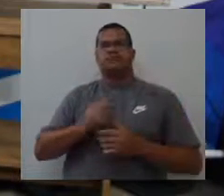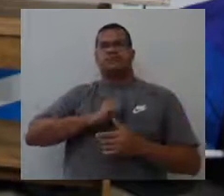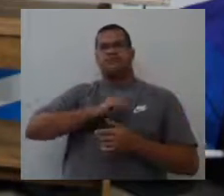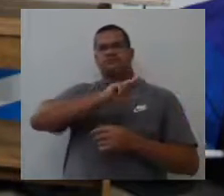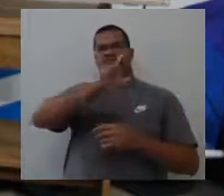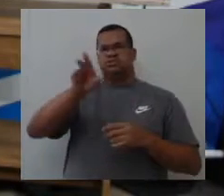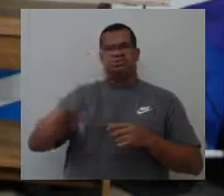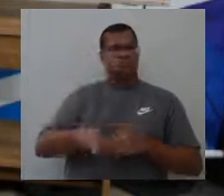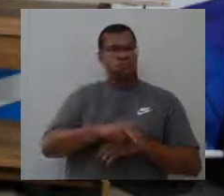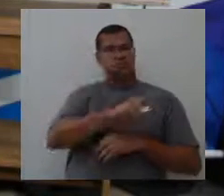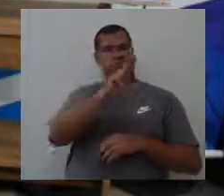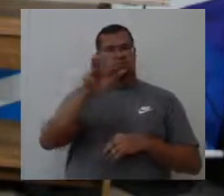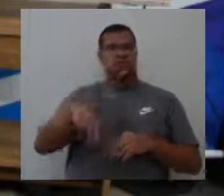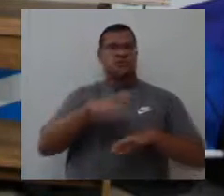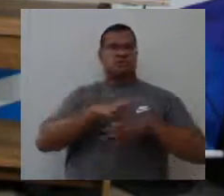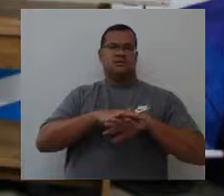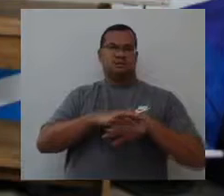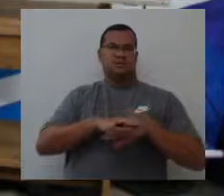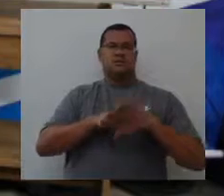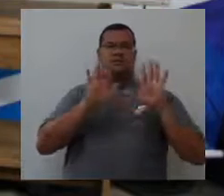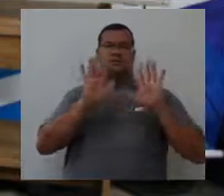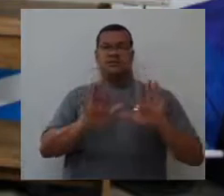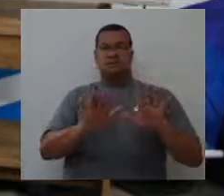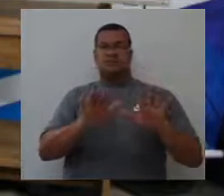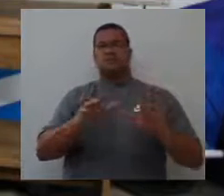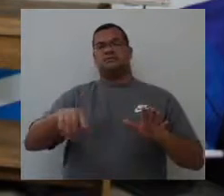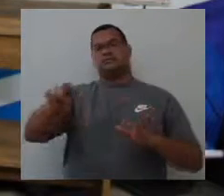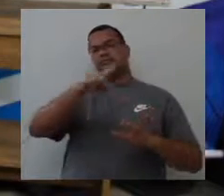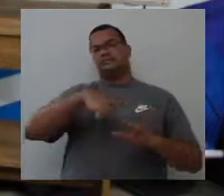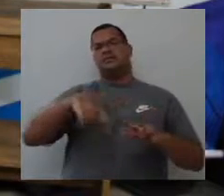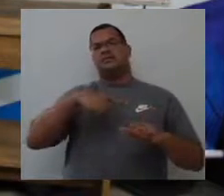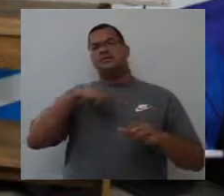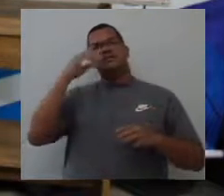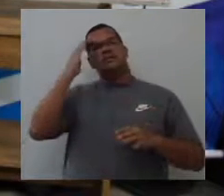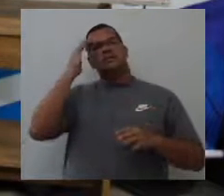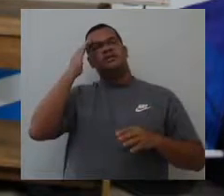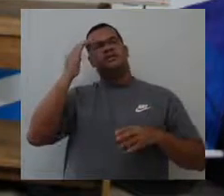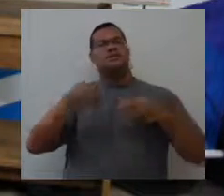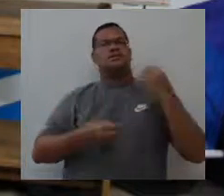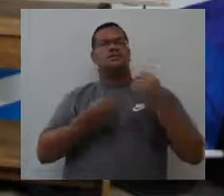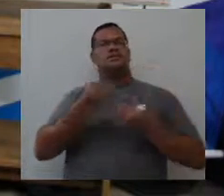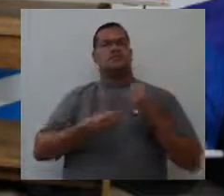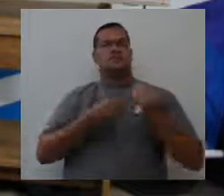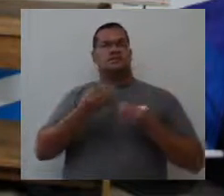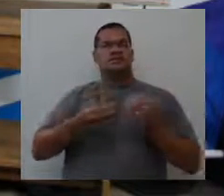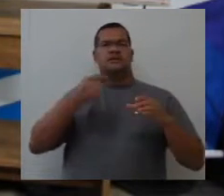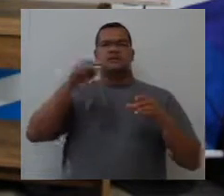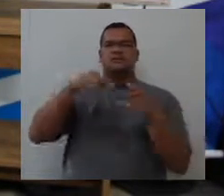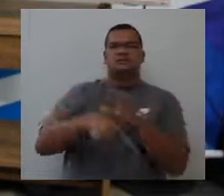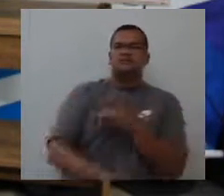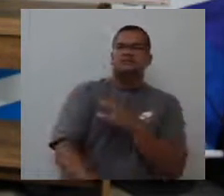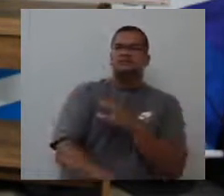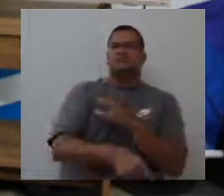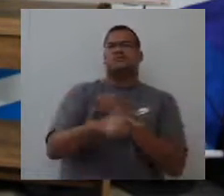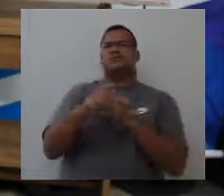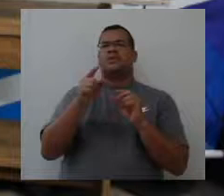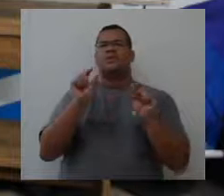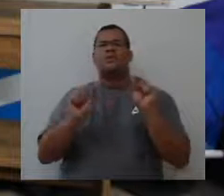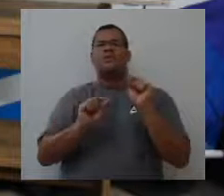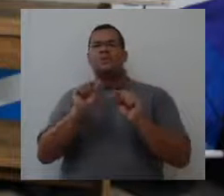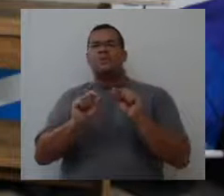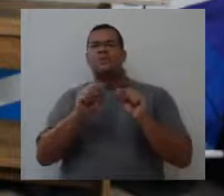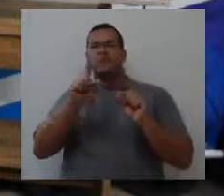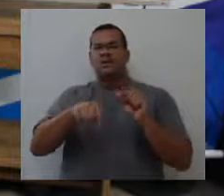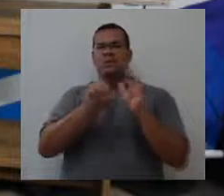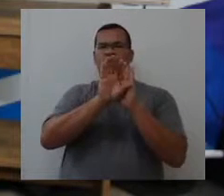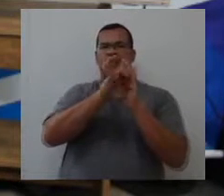diferentes abordagens da matemática. Porém, a gente vai entender, vamos aprofundar um pouquinho assim, aqui o